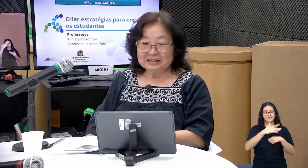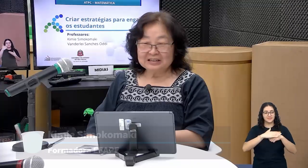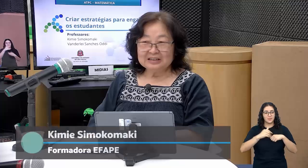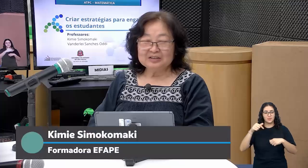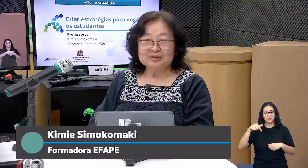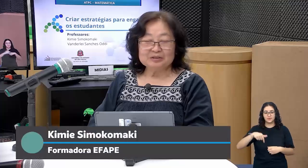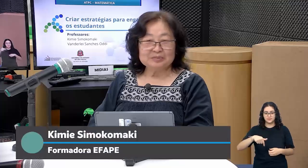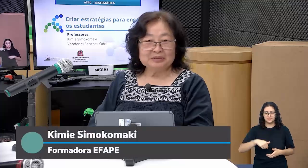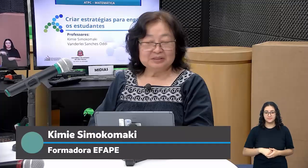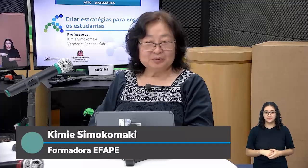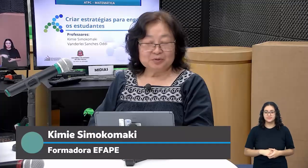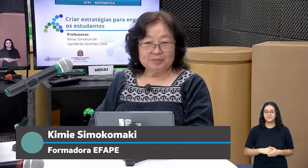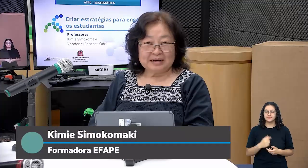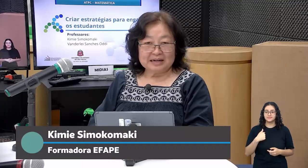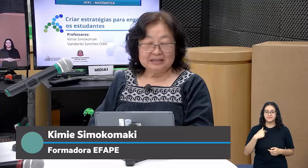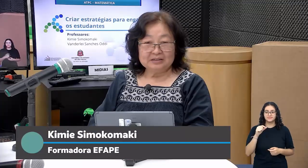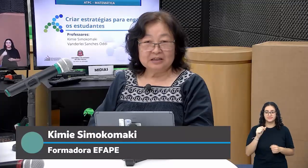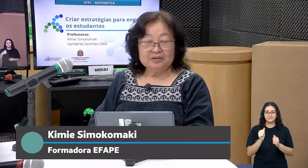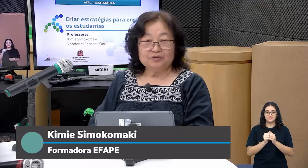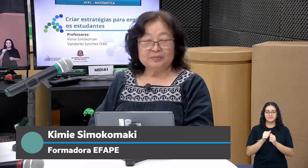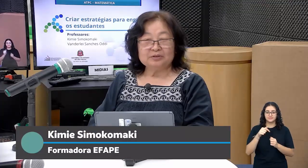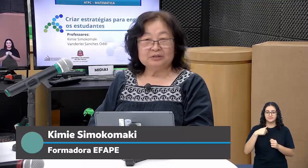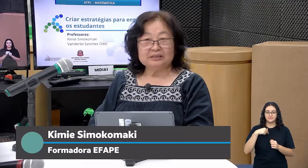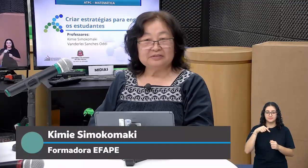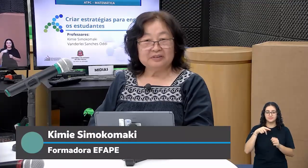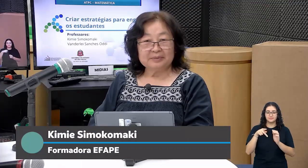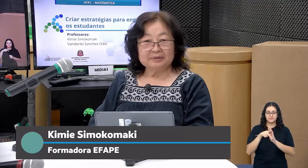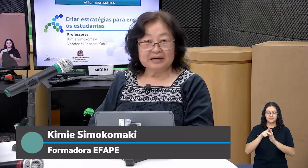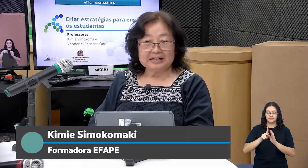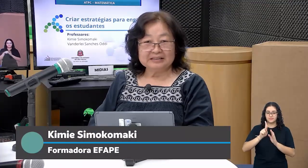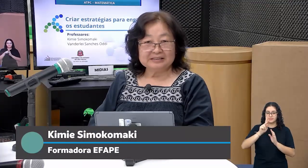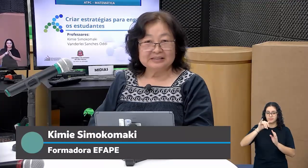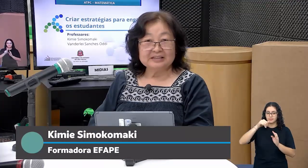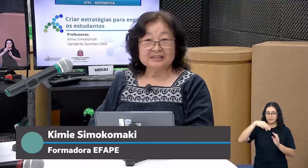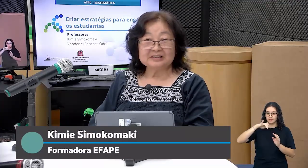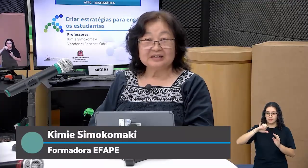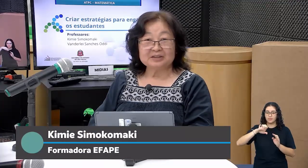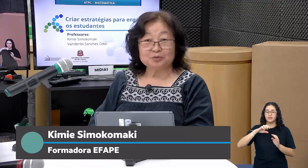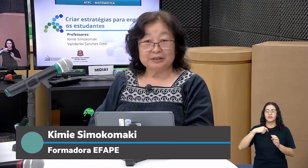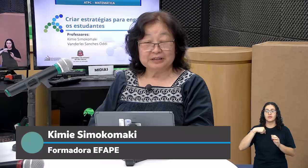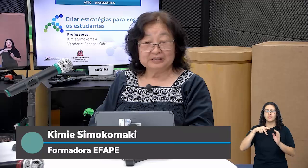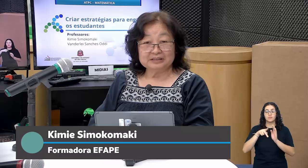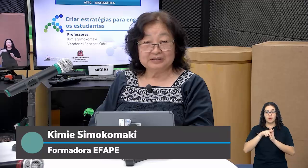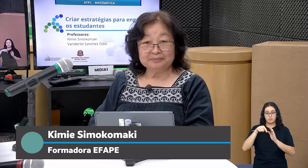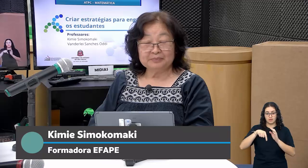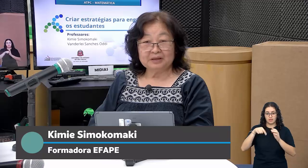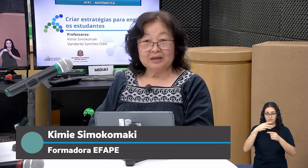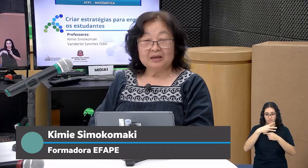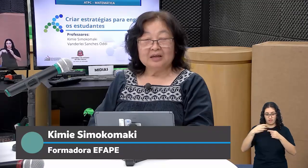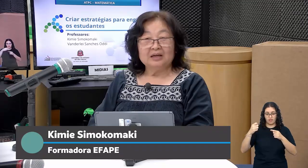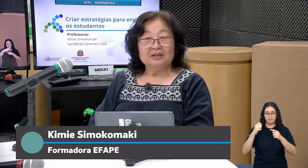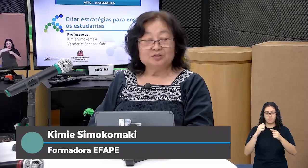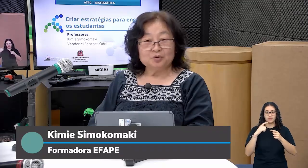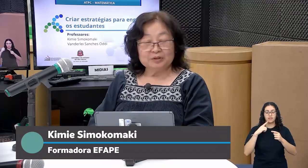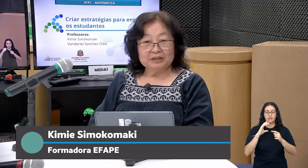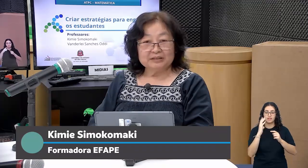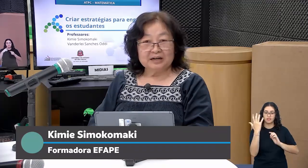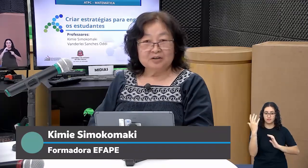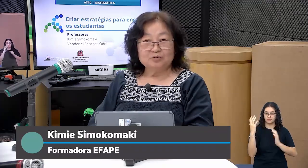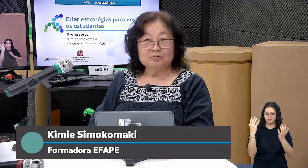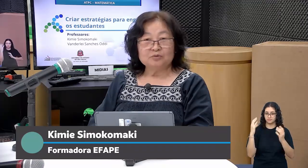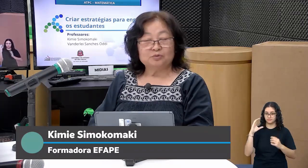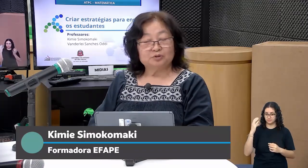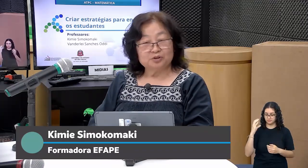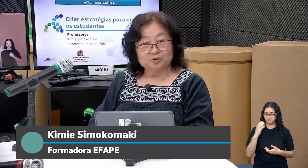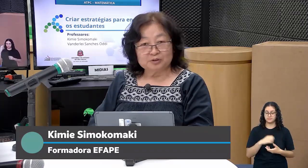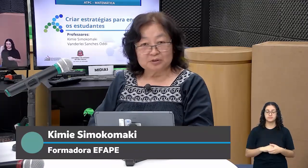convite. Eu sou Kimie Simokomaki, formadora da EFAP da área de Ciências da Natureza. Sou